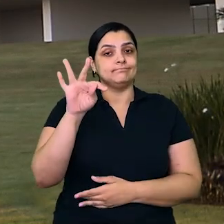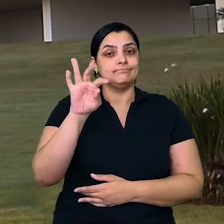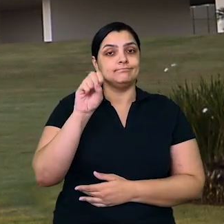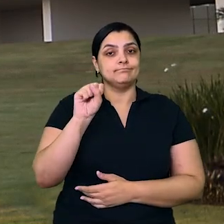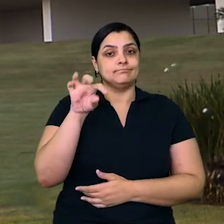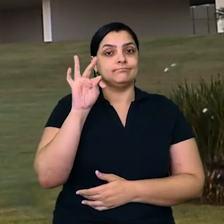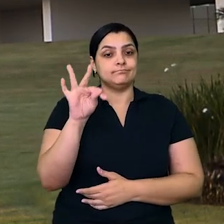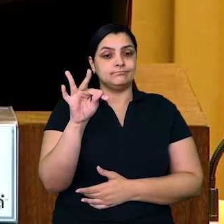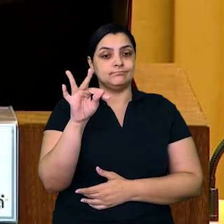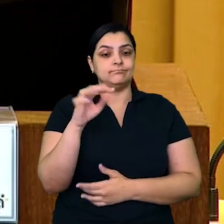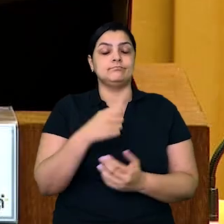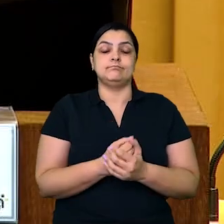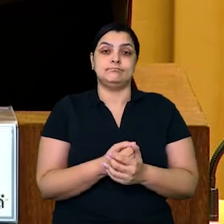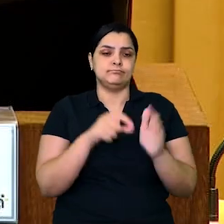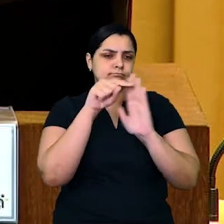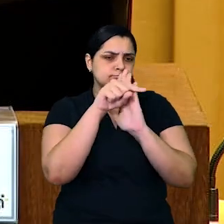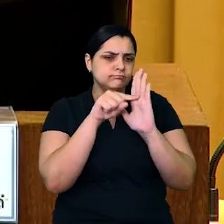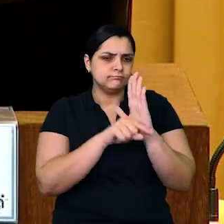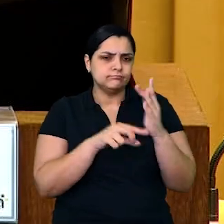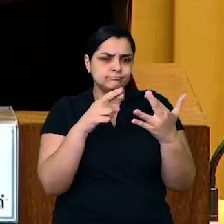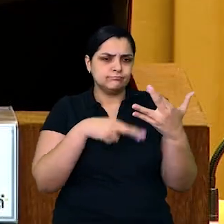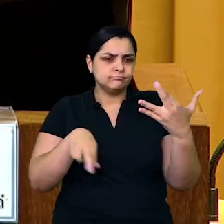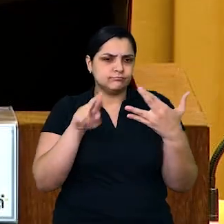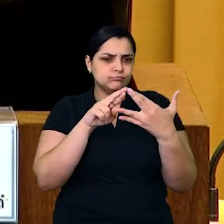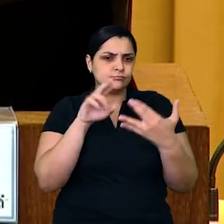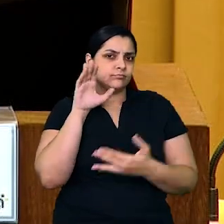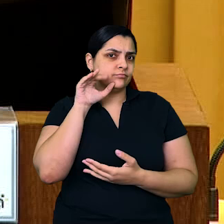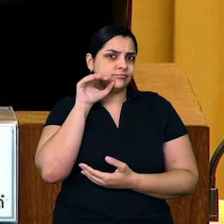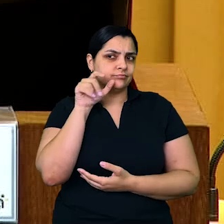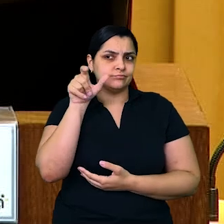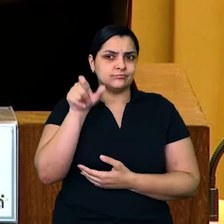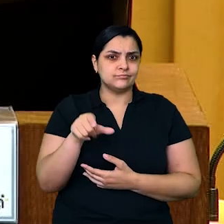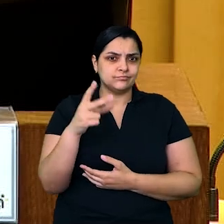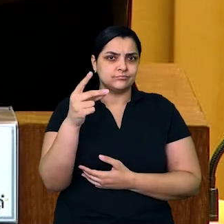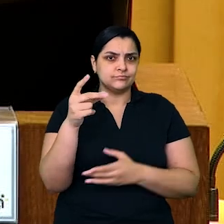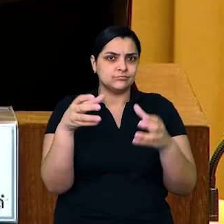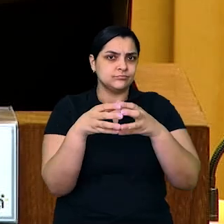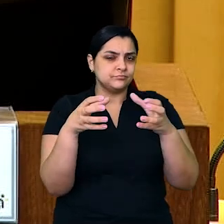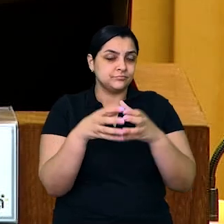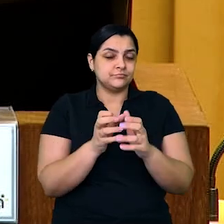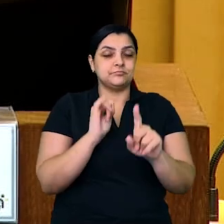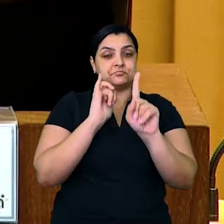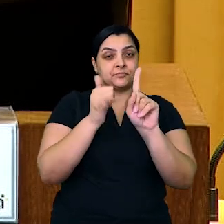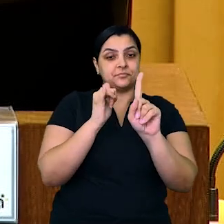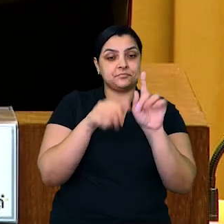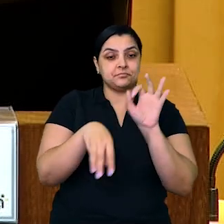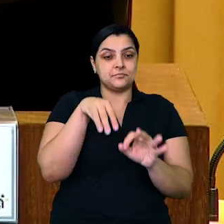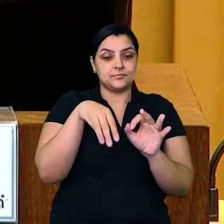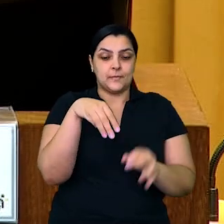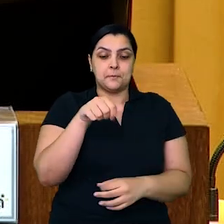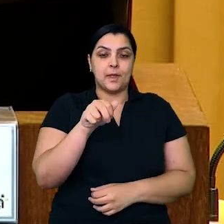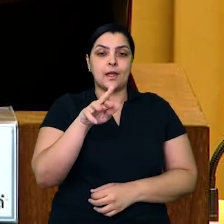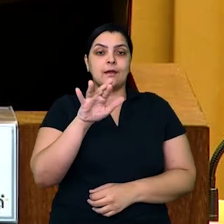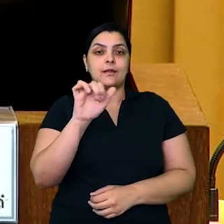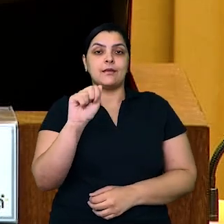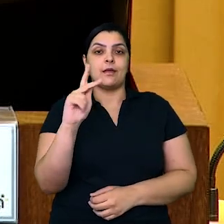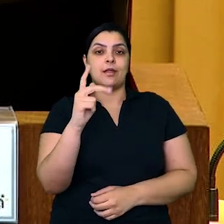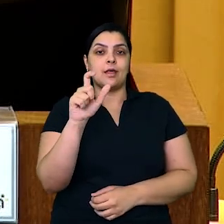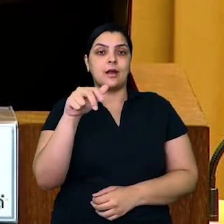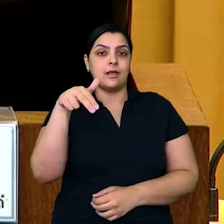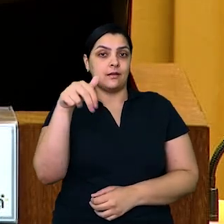ao TST. Ao examinar o recurso da trabalhadora na segunda turma, a relatora, ministra Maria Helena